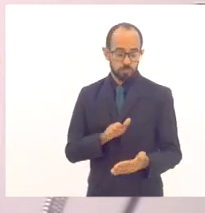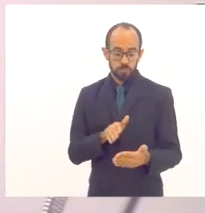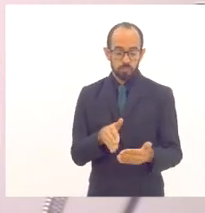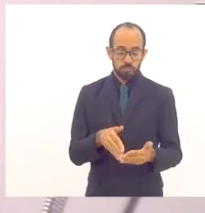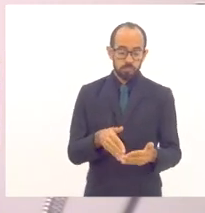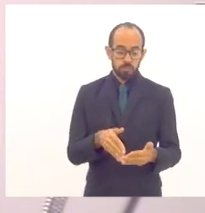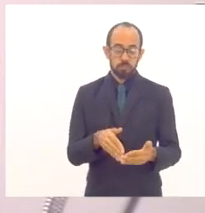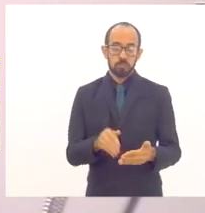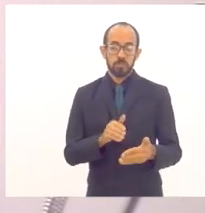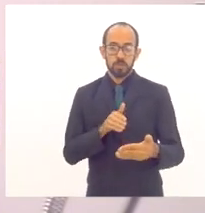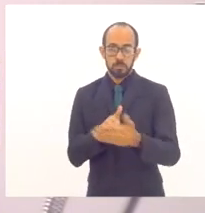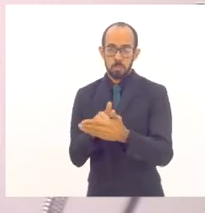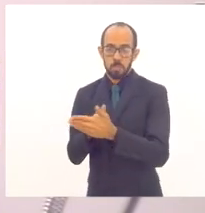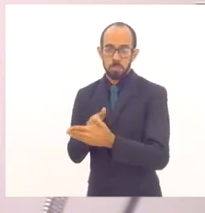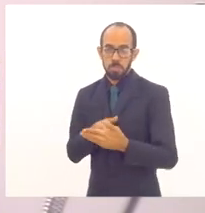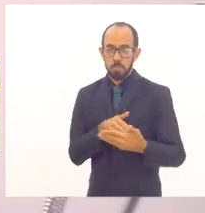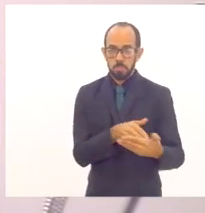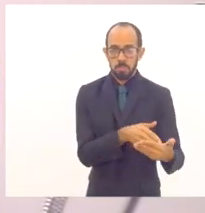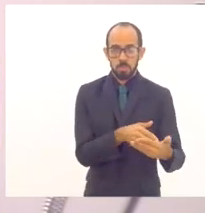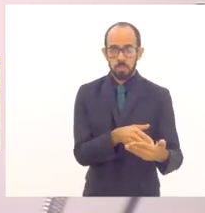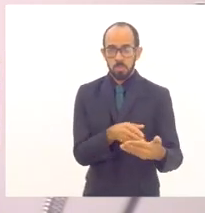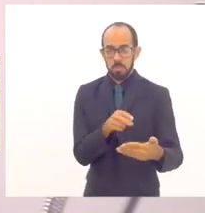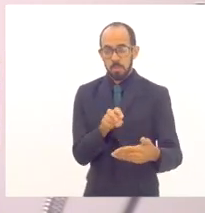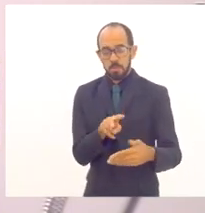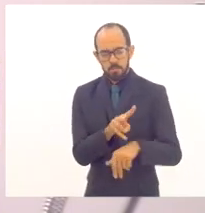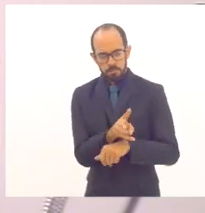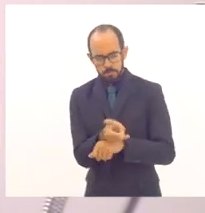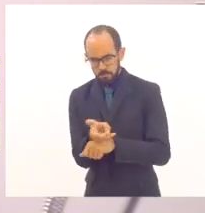amarras, como que vigiados